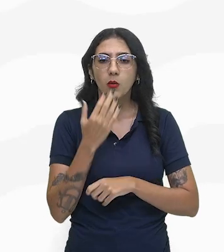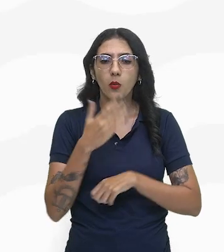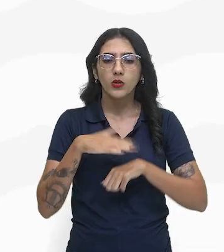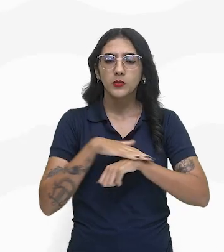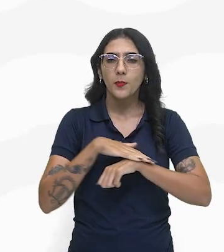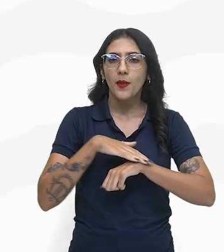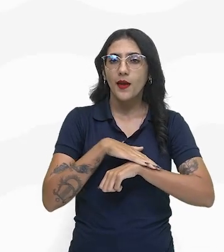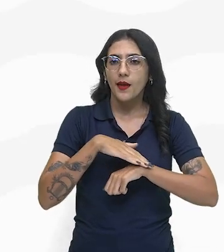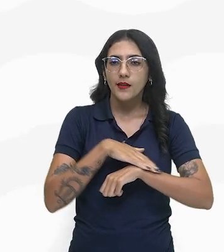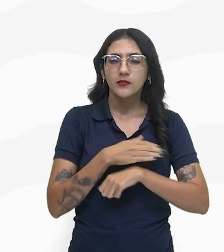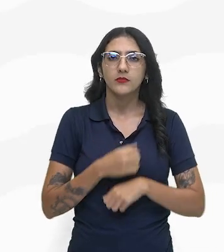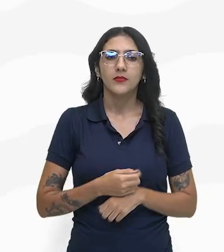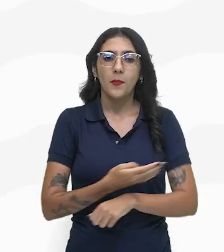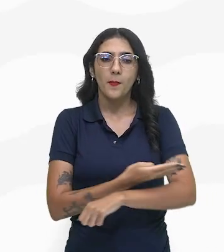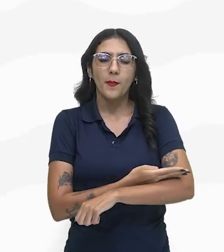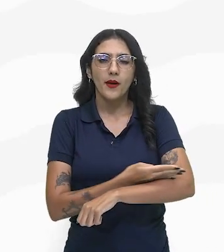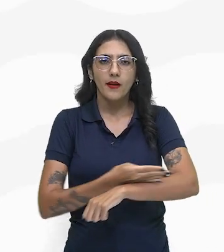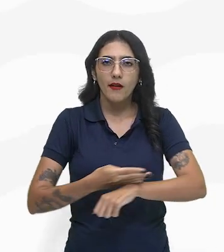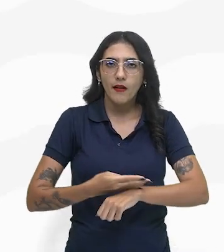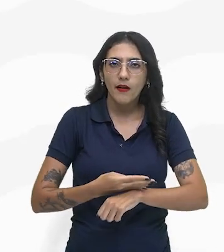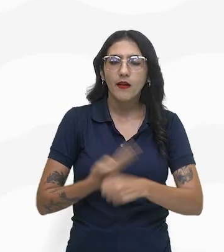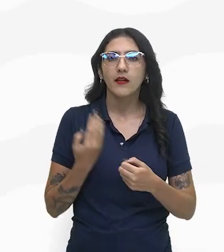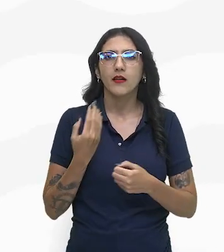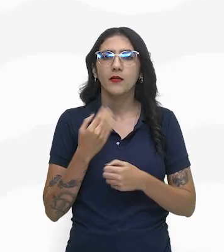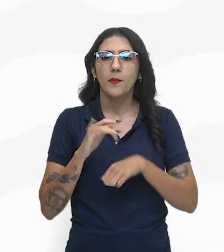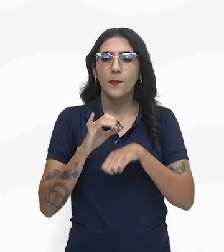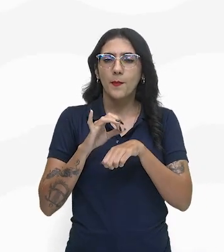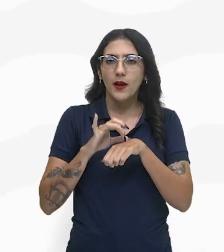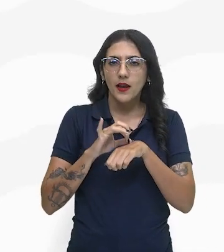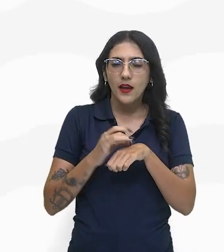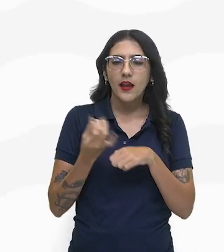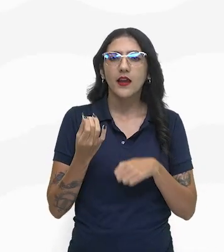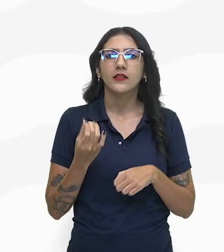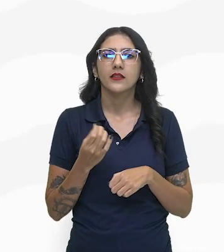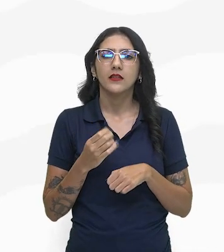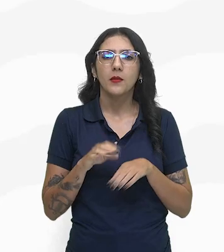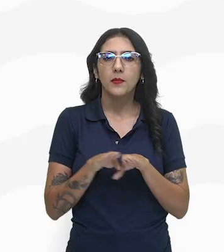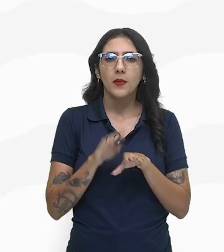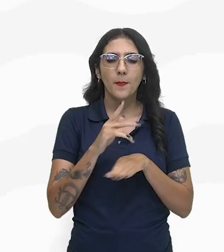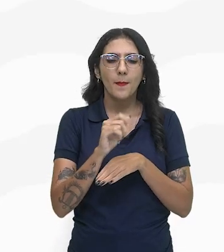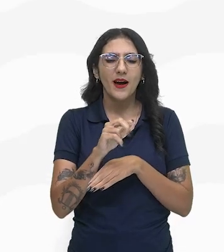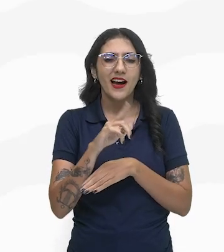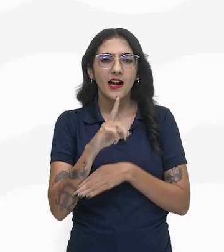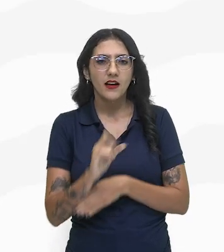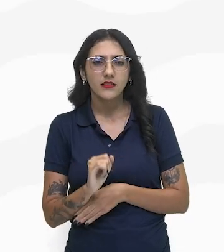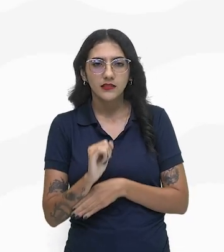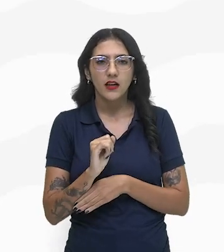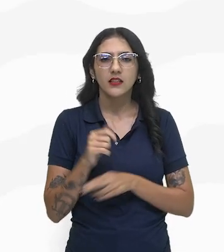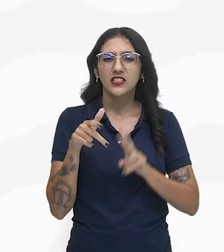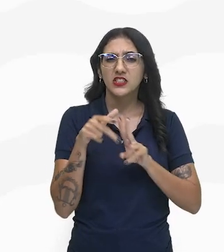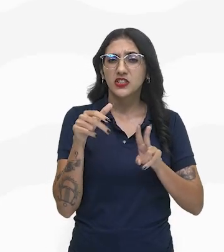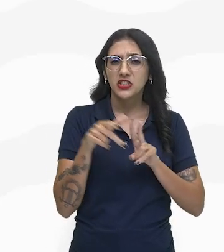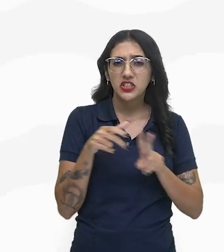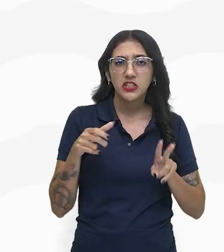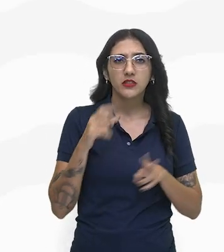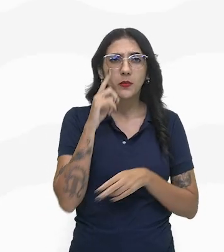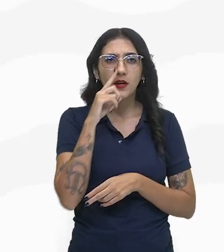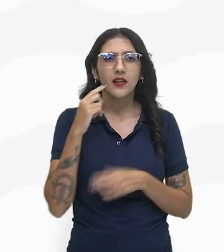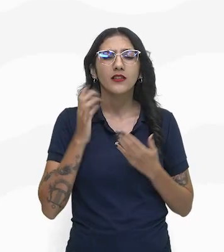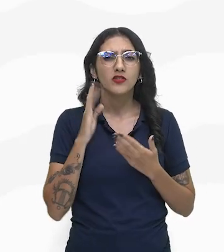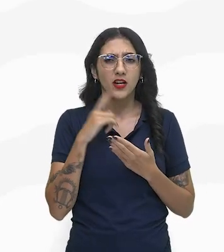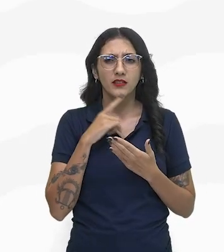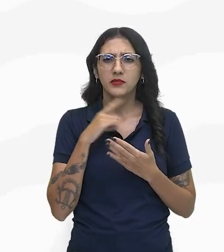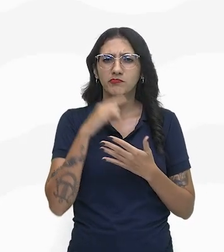branca, preta, amarela, parda e também indígena. Só aí, pessoal, nós já temos todas